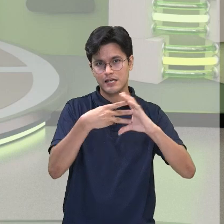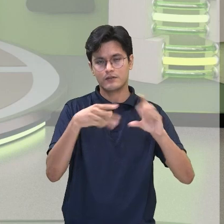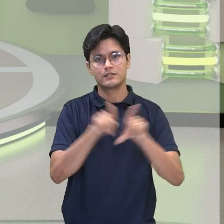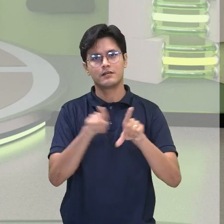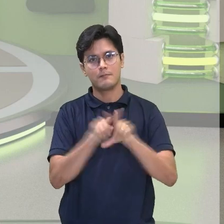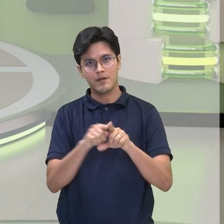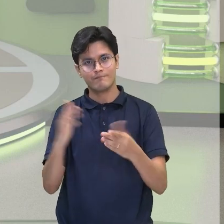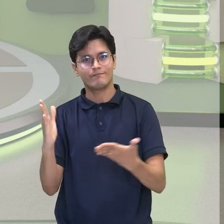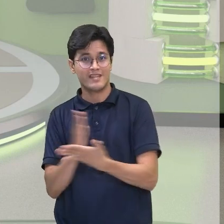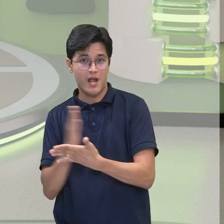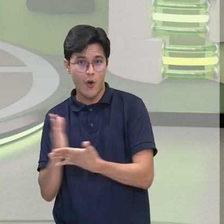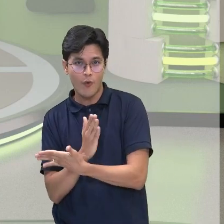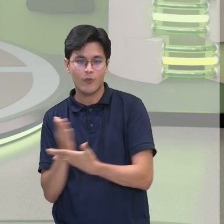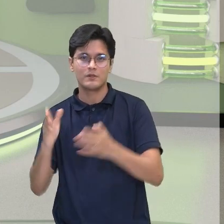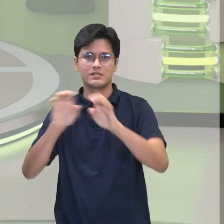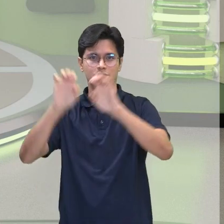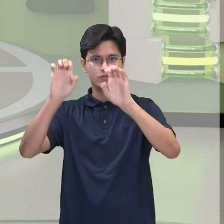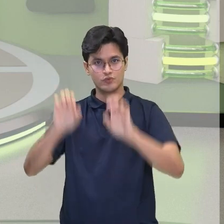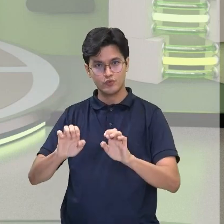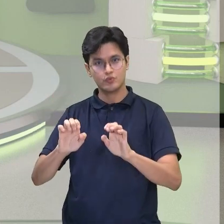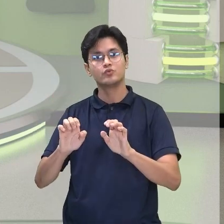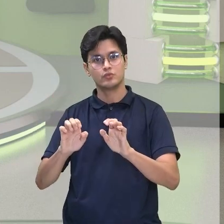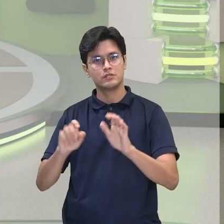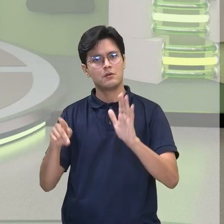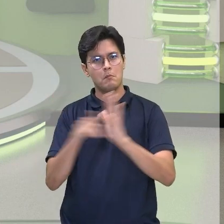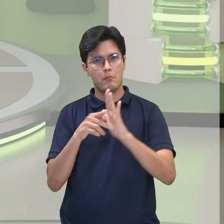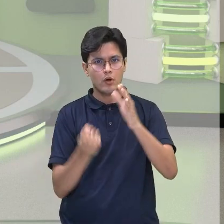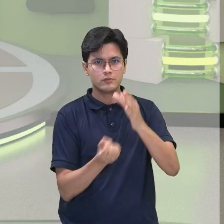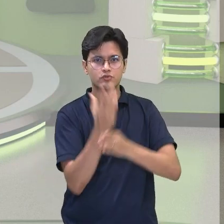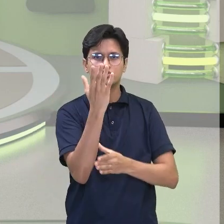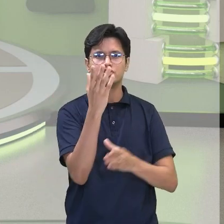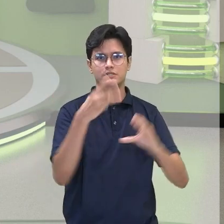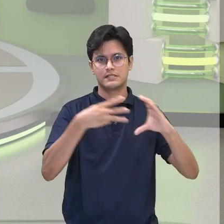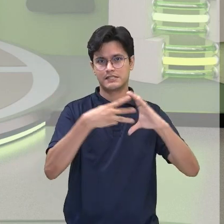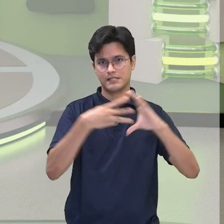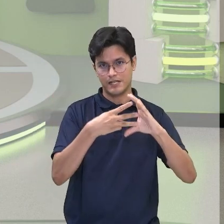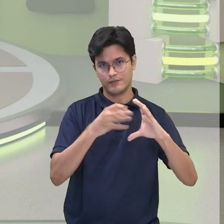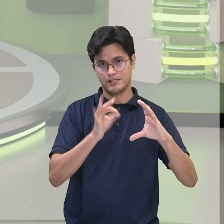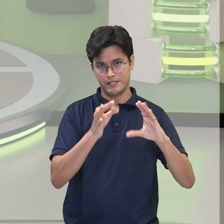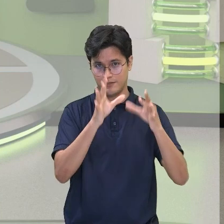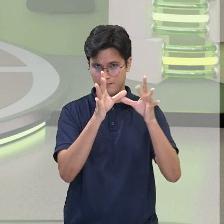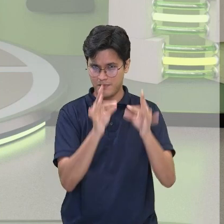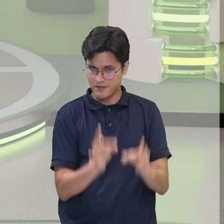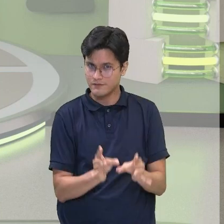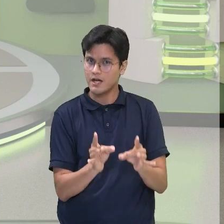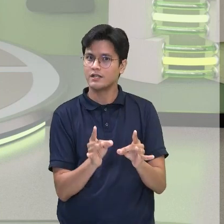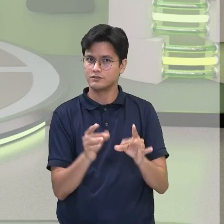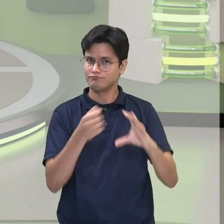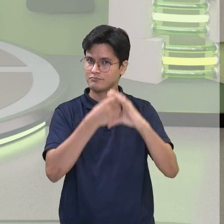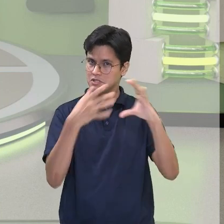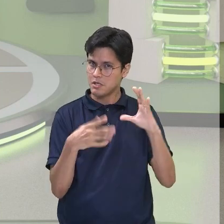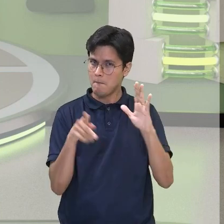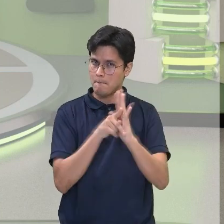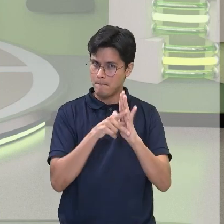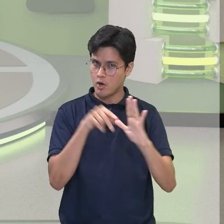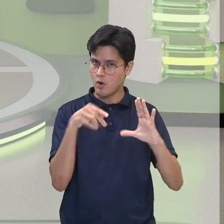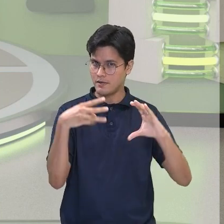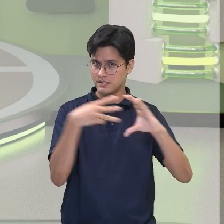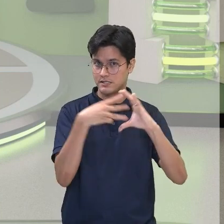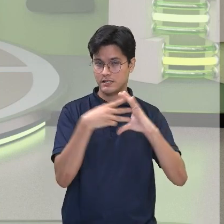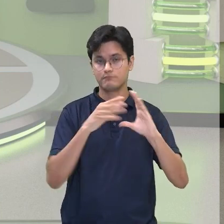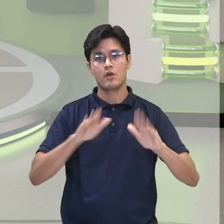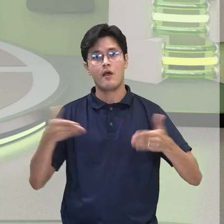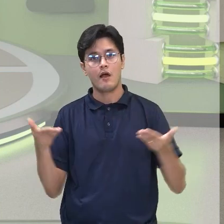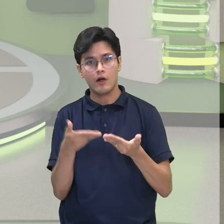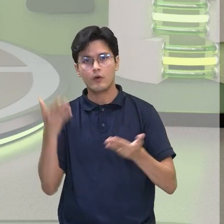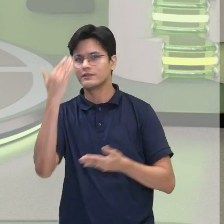algumas estruturas oriundas de célula, né? Partículas, fragmentos. Então, vamos entender por que essas células são